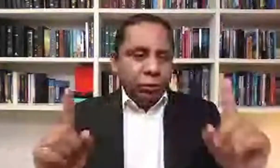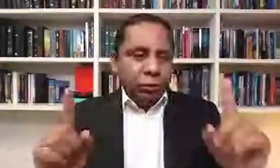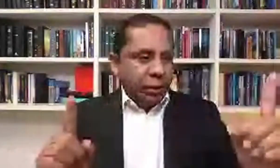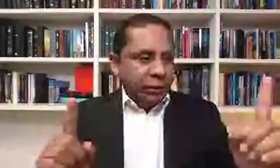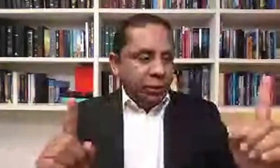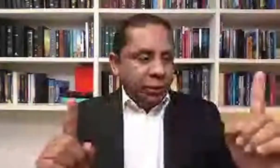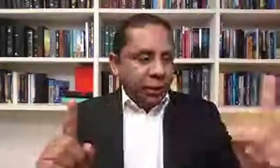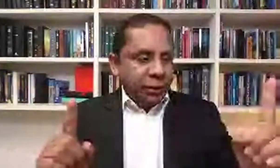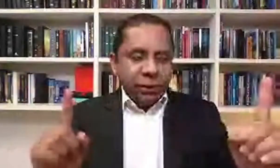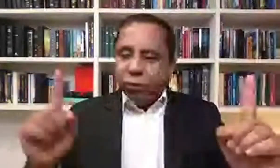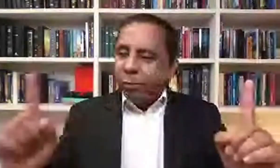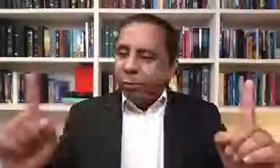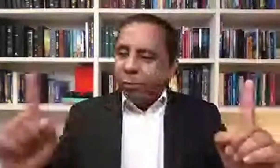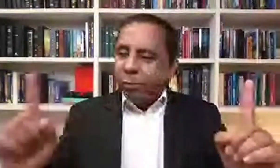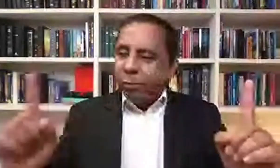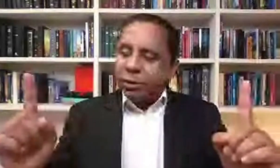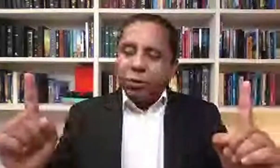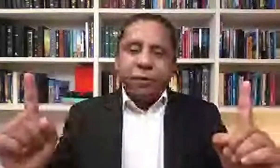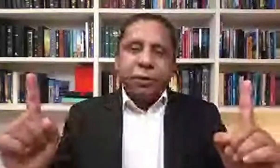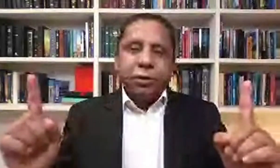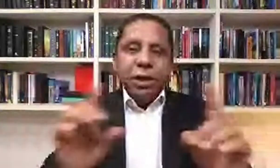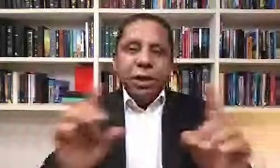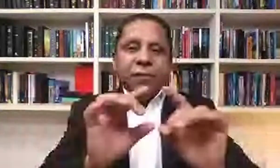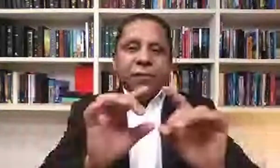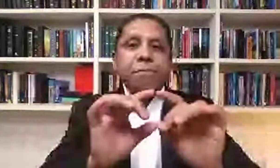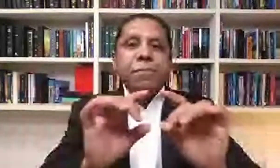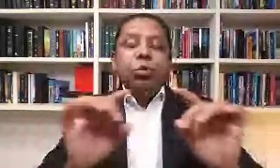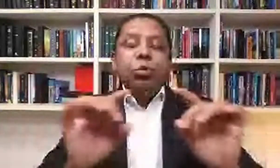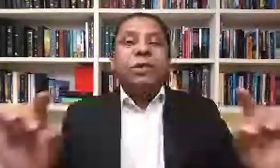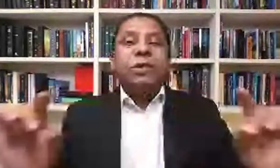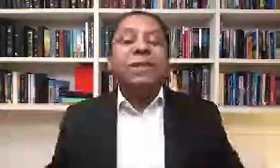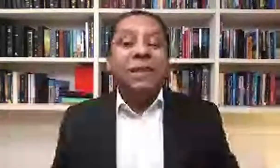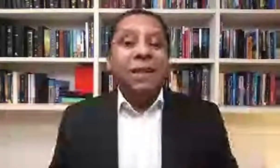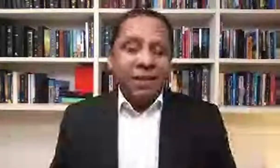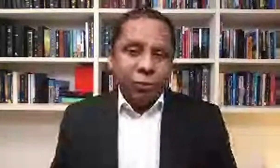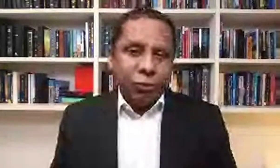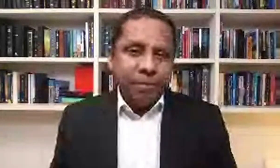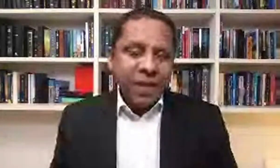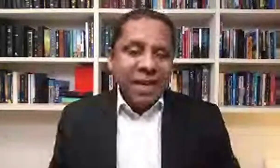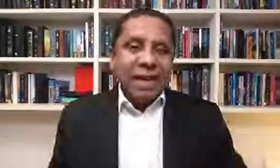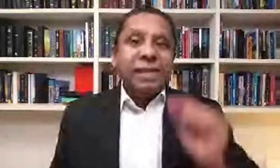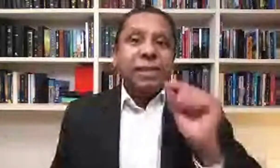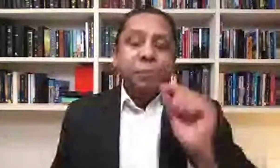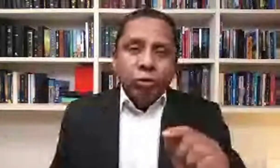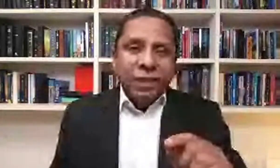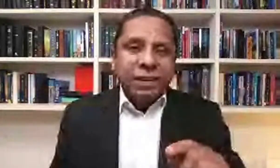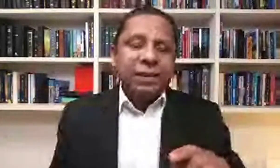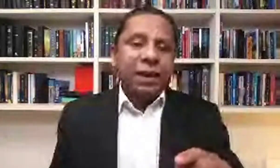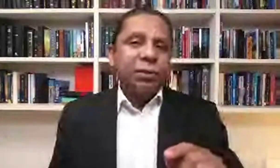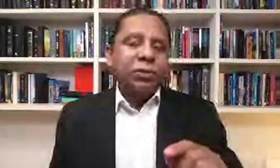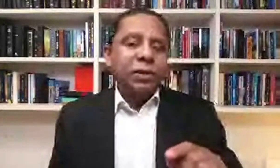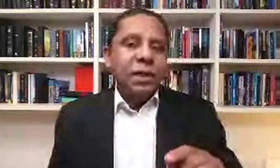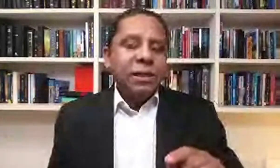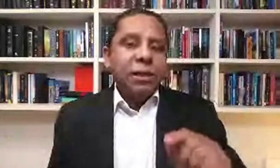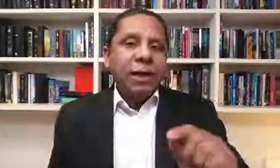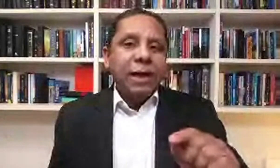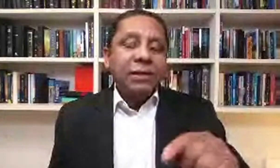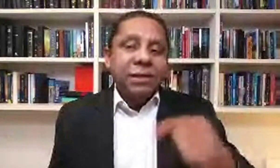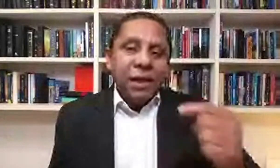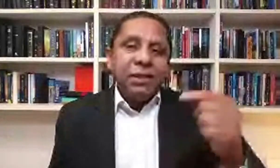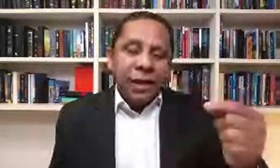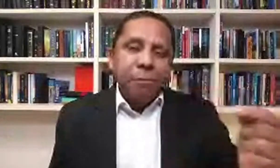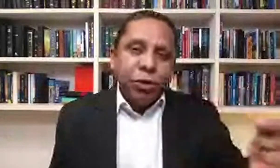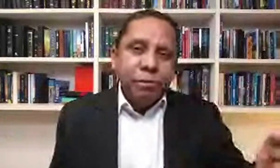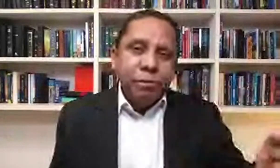de 538 a 1798, você vai ter 1260 anos. Esses 1260 anos são